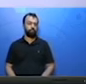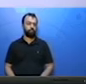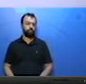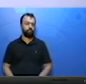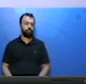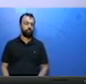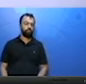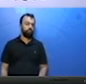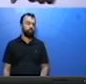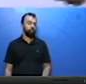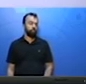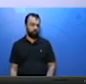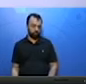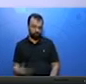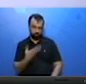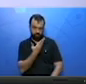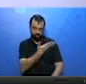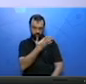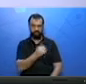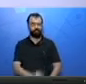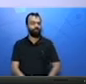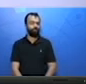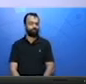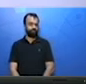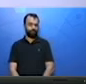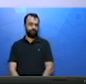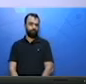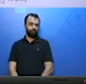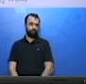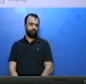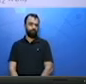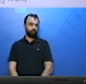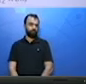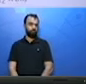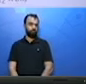que pertence ao eixo y, o nome é ordenada.